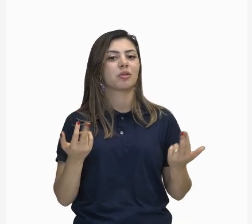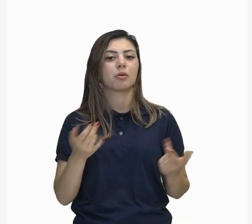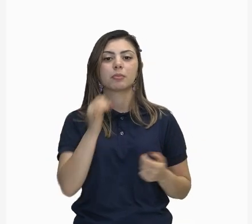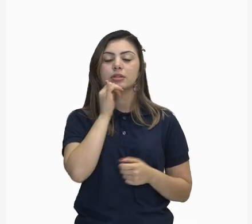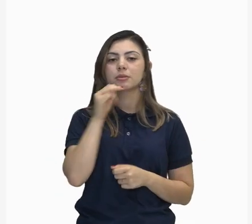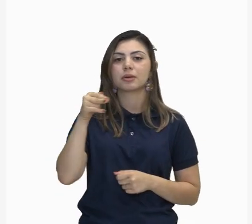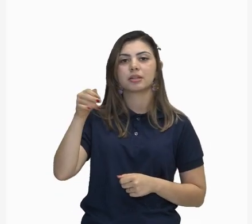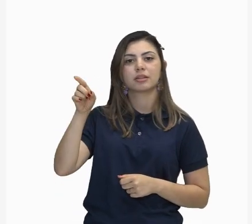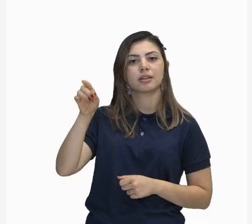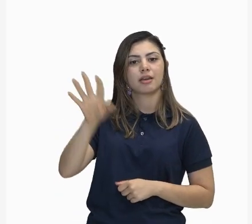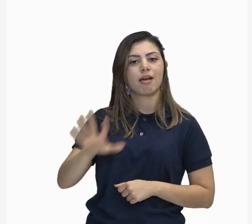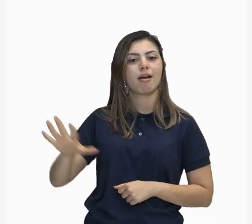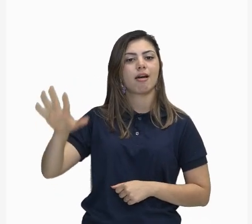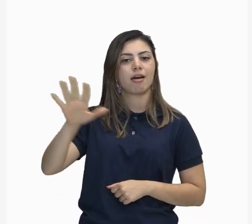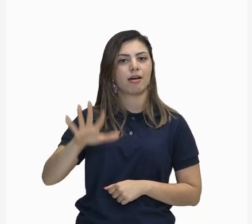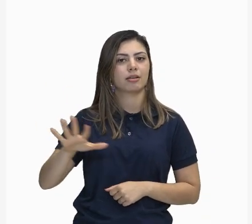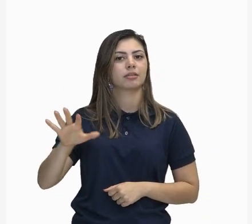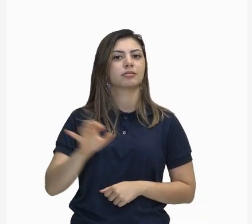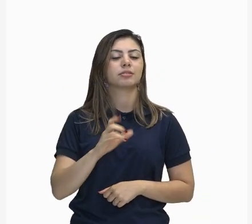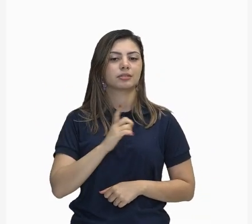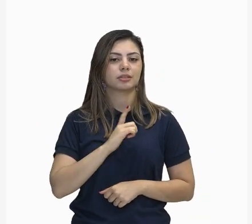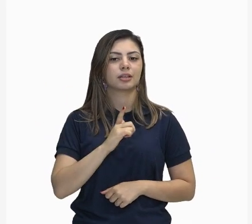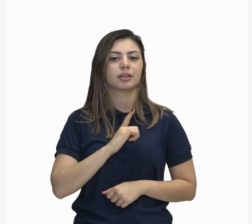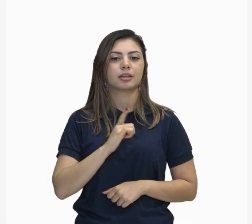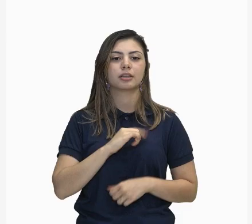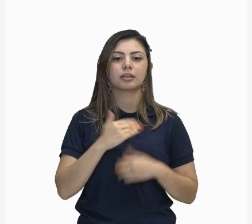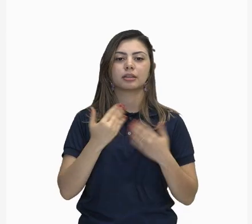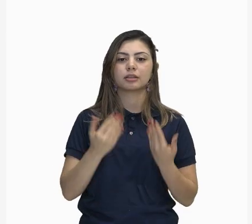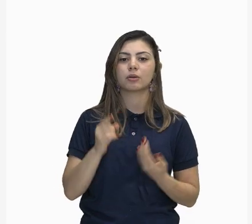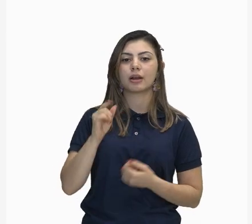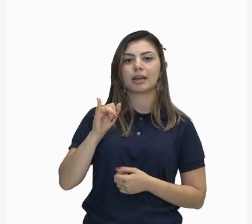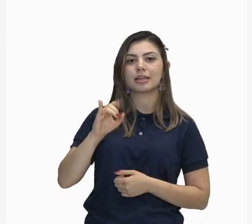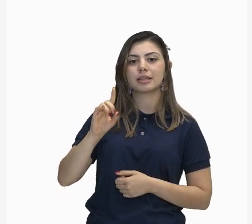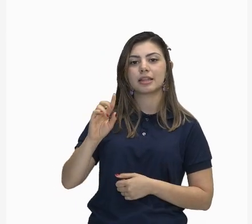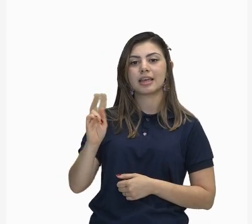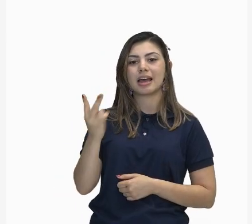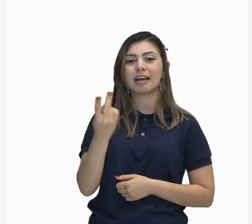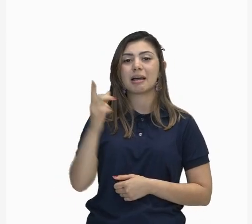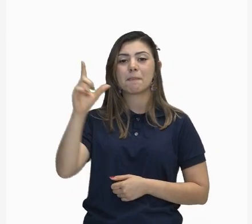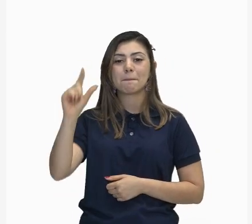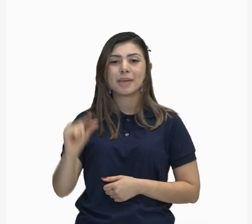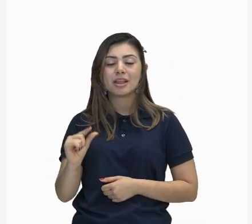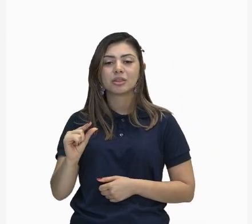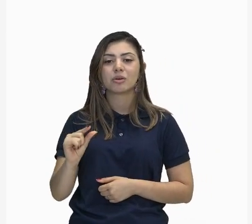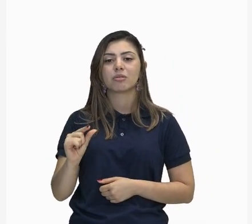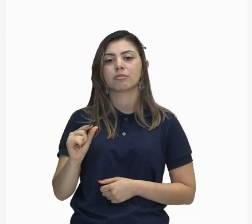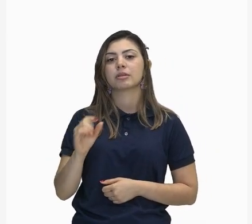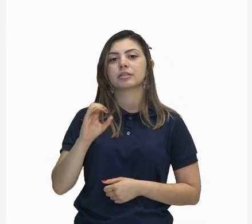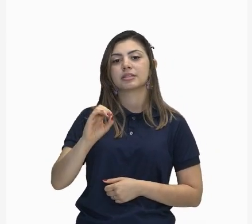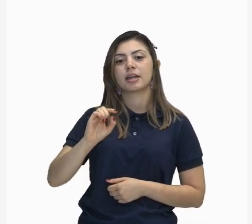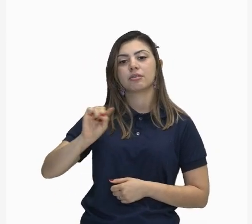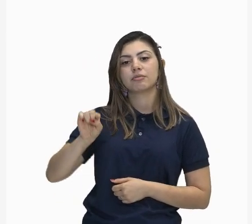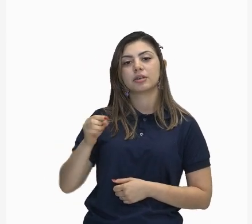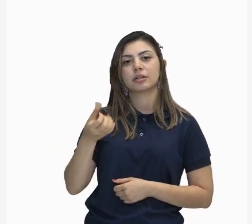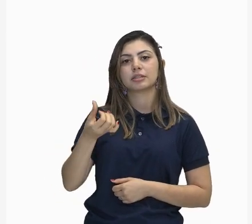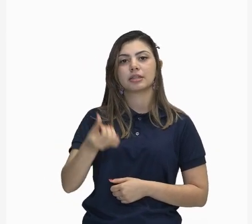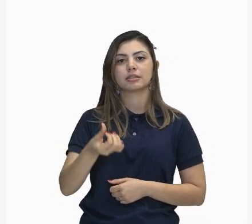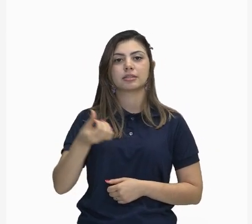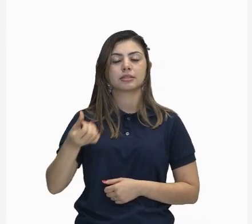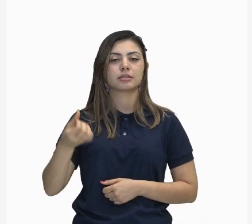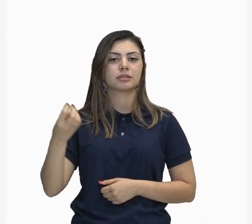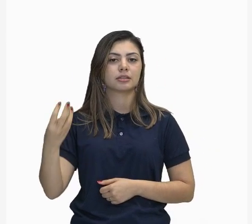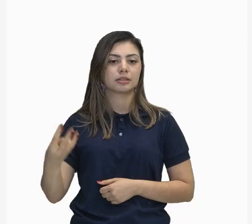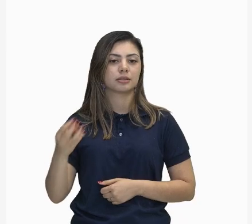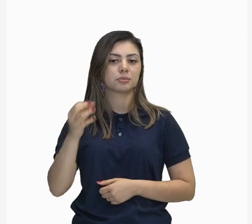Nordeste. Ele é uma das regiões que apresenta o menor nível de IDH do país, com 0,663. Isso faz com que